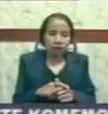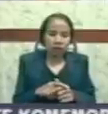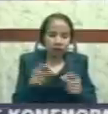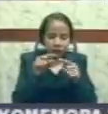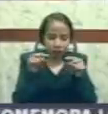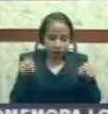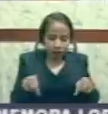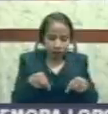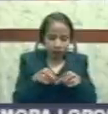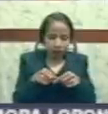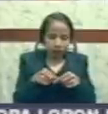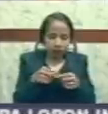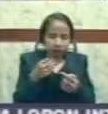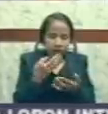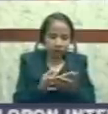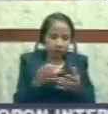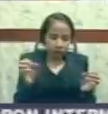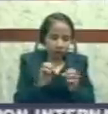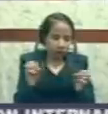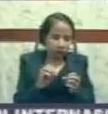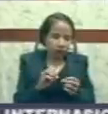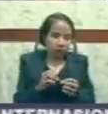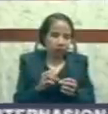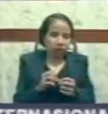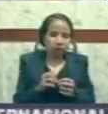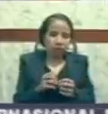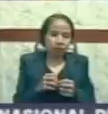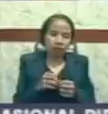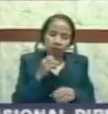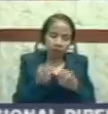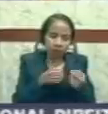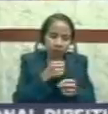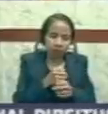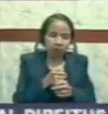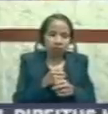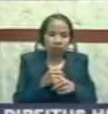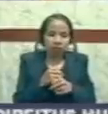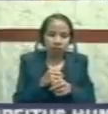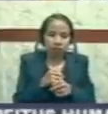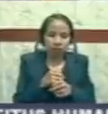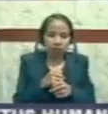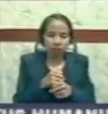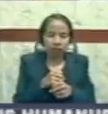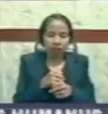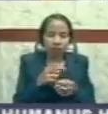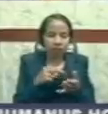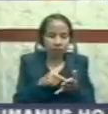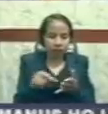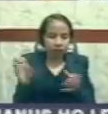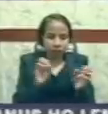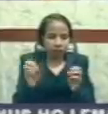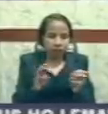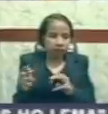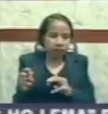tabela de bem, fundos autônomos nem nunca consolidado, e a fim do ano, tamo ninha número lá é balanço